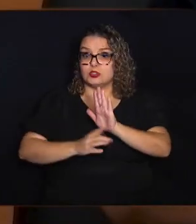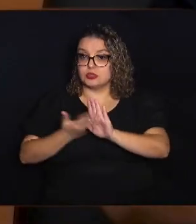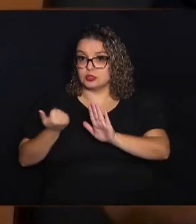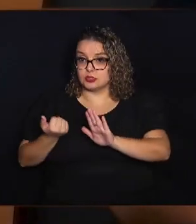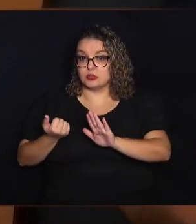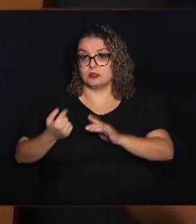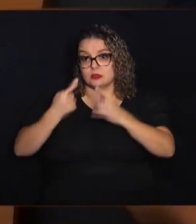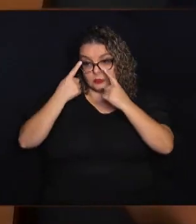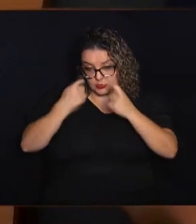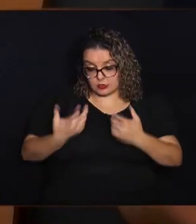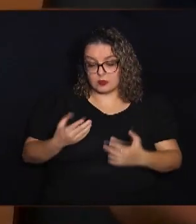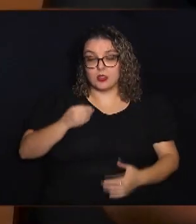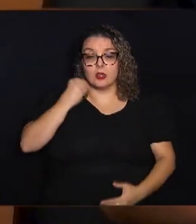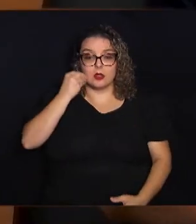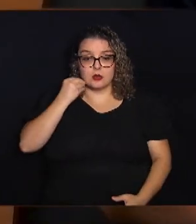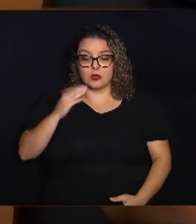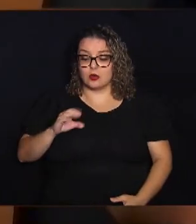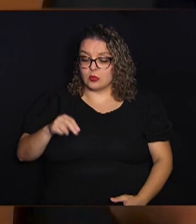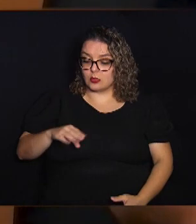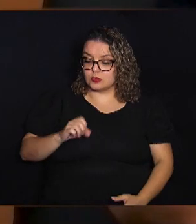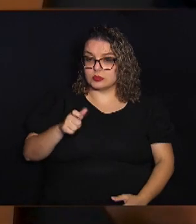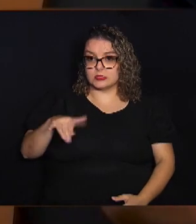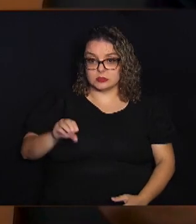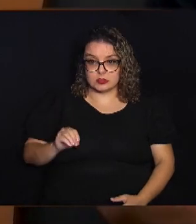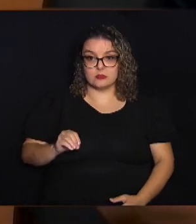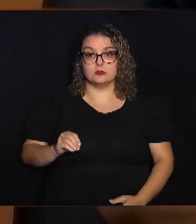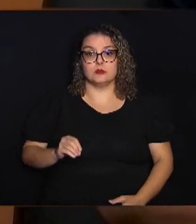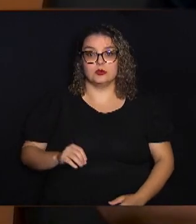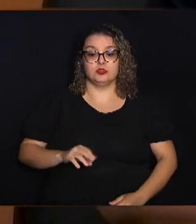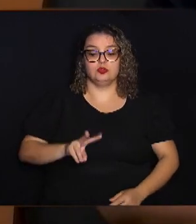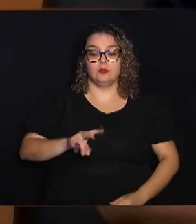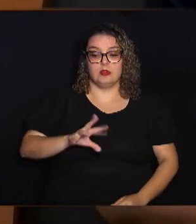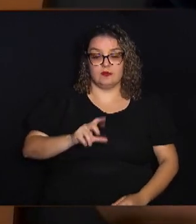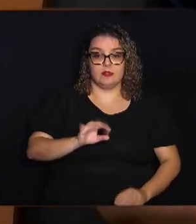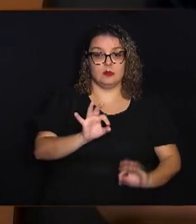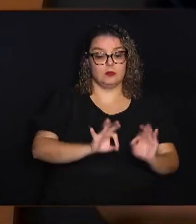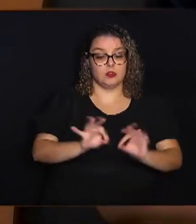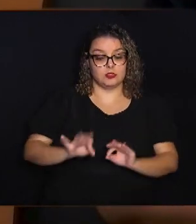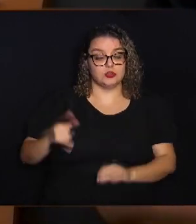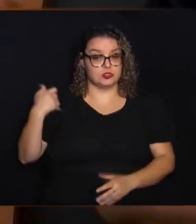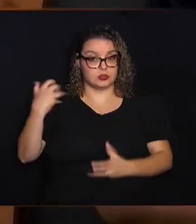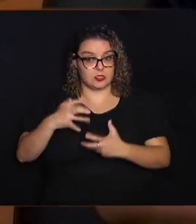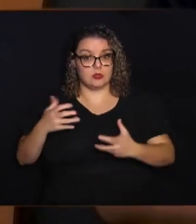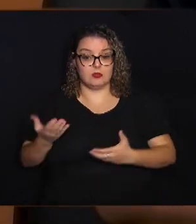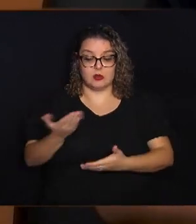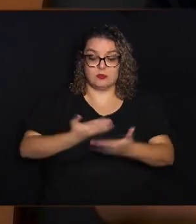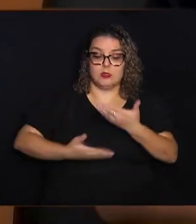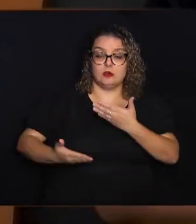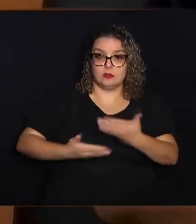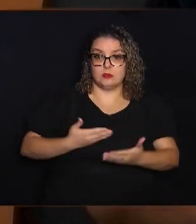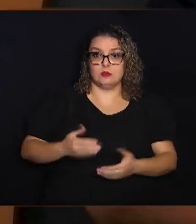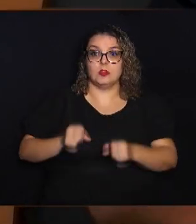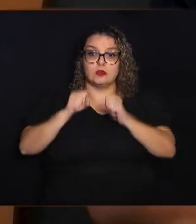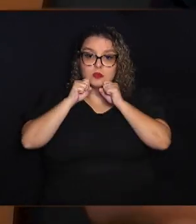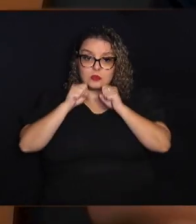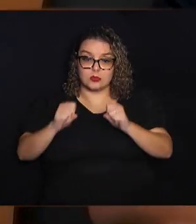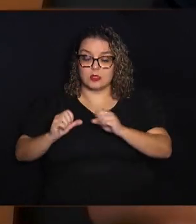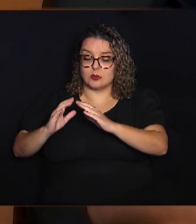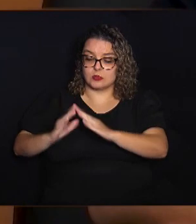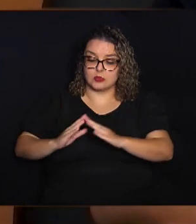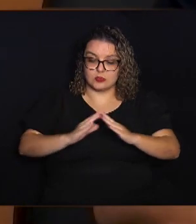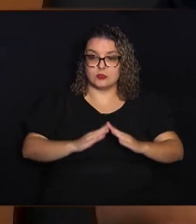A experiência de concessão de casas de uma vila projetada para os idosos foi compartilhada pelo assessor de habitação